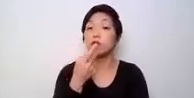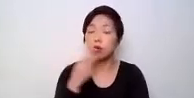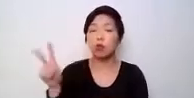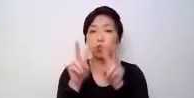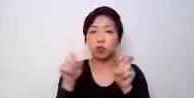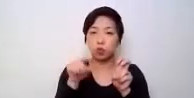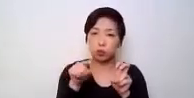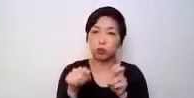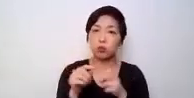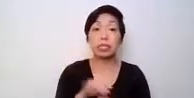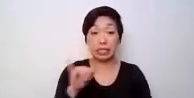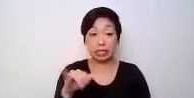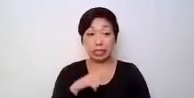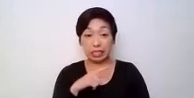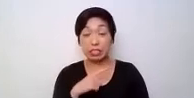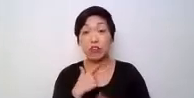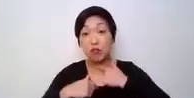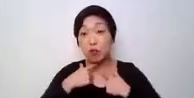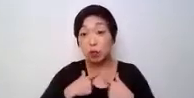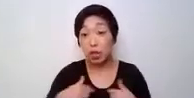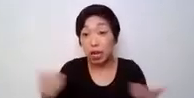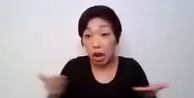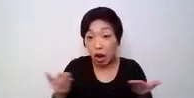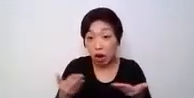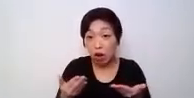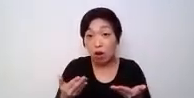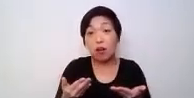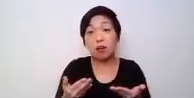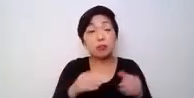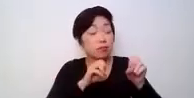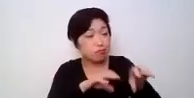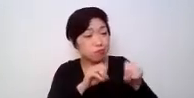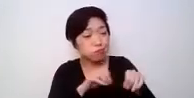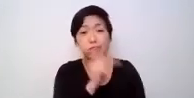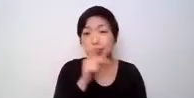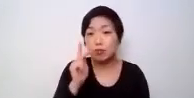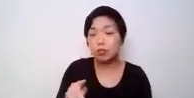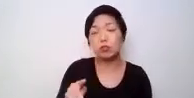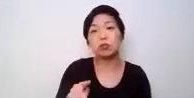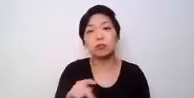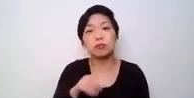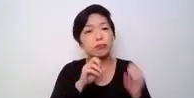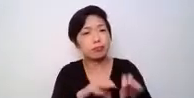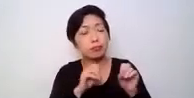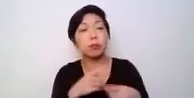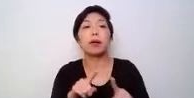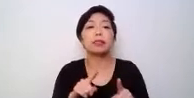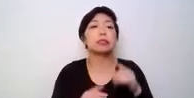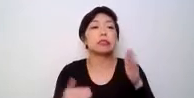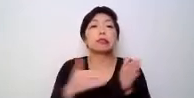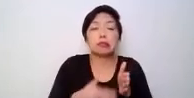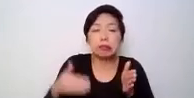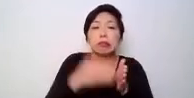de que se havia vontade de trazer a Lina para lá para dar aulas tudo mas sempre tinha um entrave nessa vinda